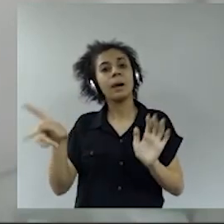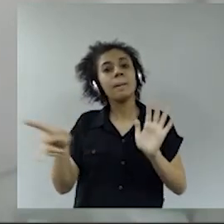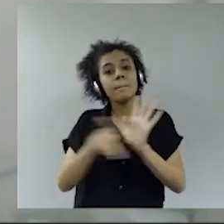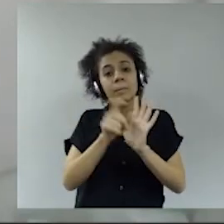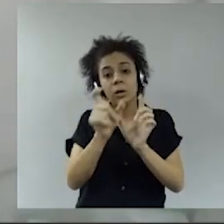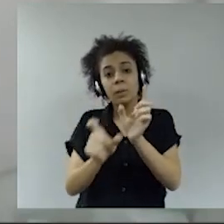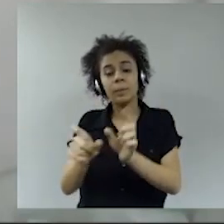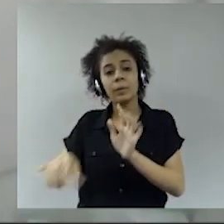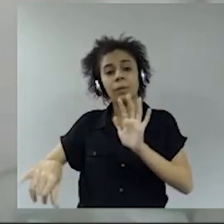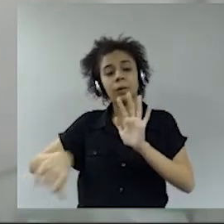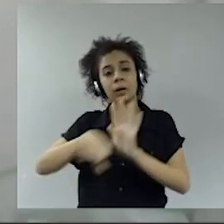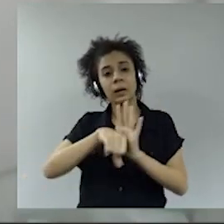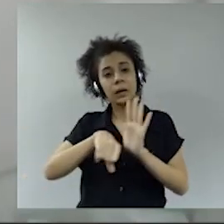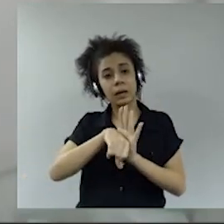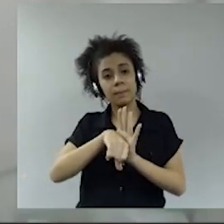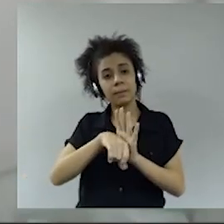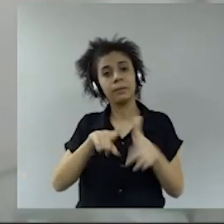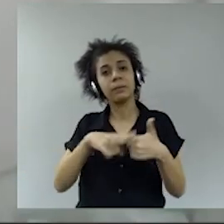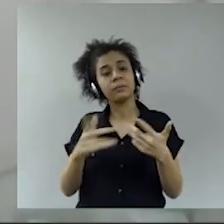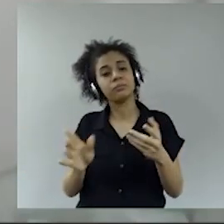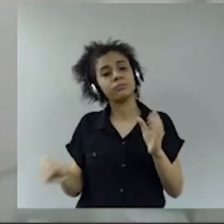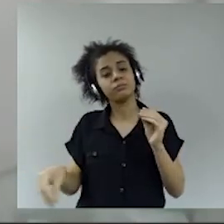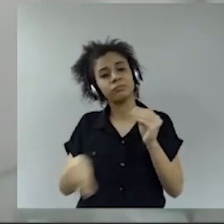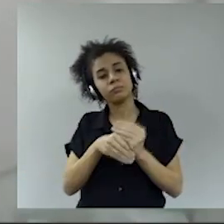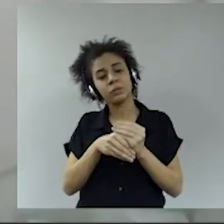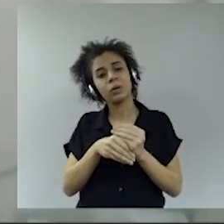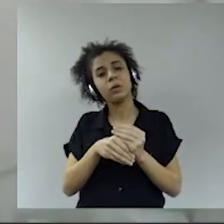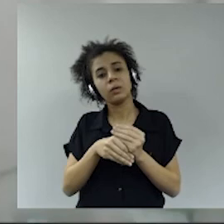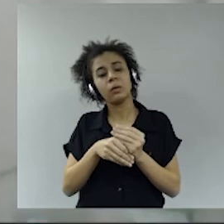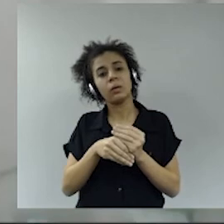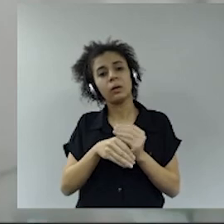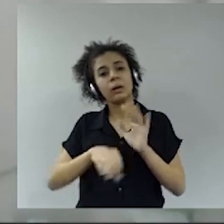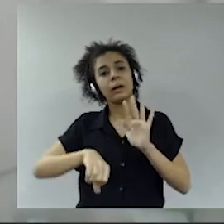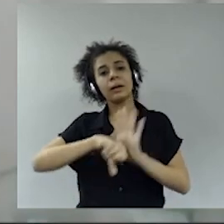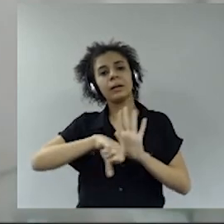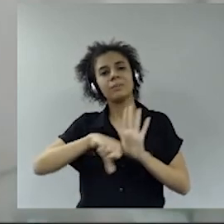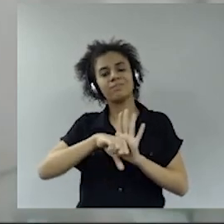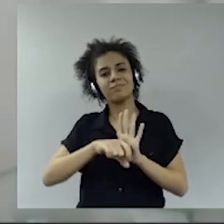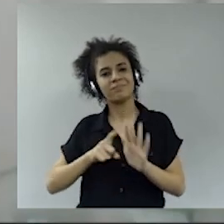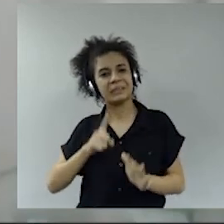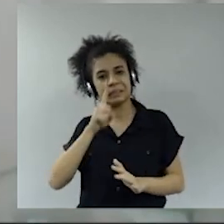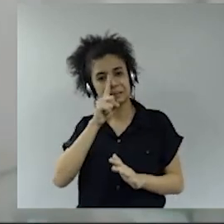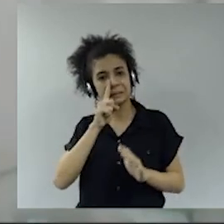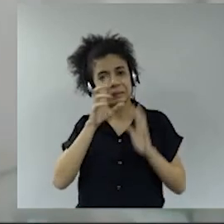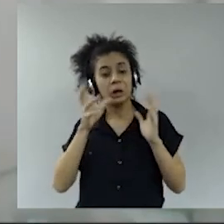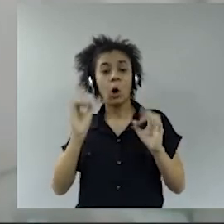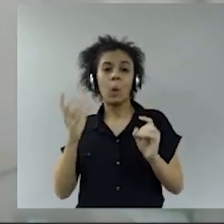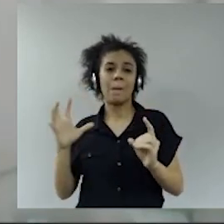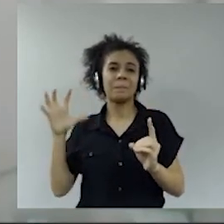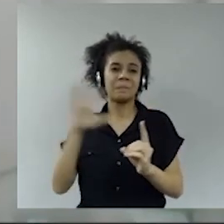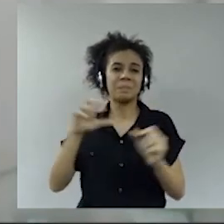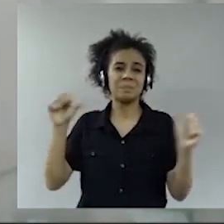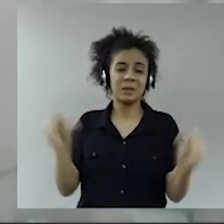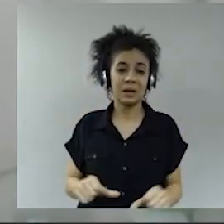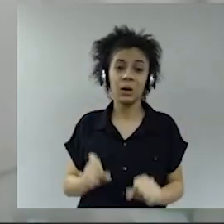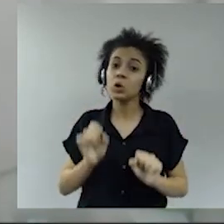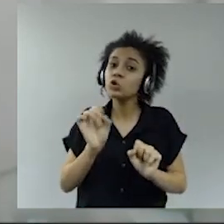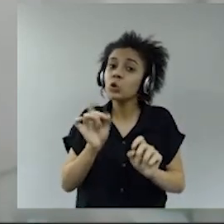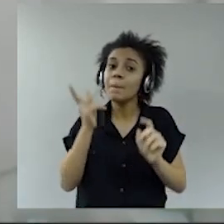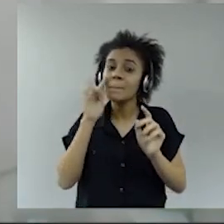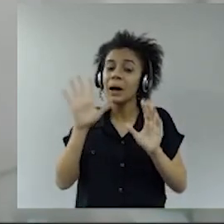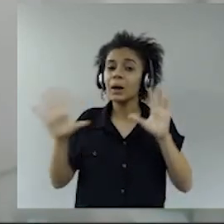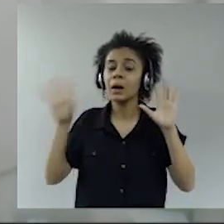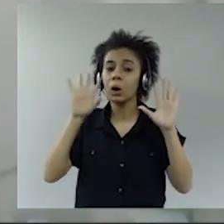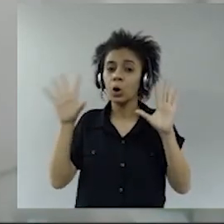crimes, já que foi excepcionada a natureza dos crimes violentos ou com grave ameaça. Mas só para